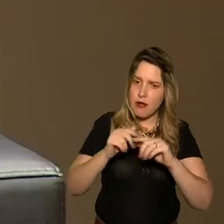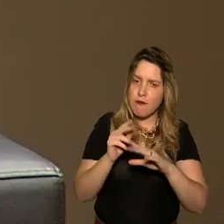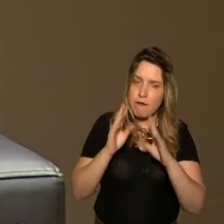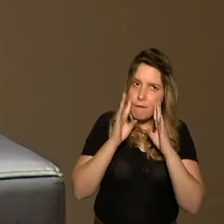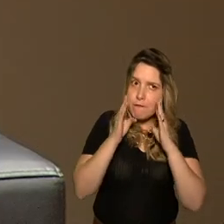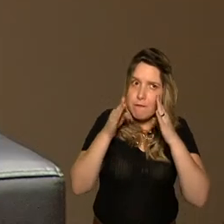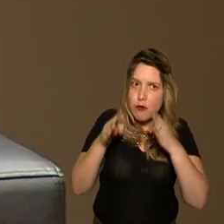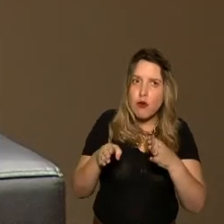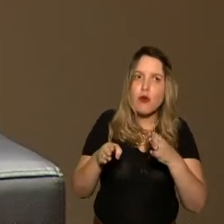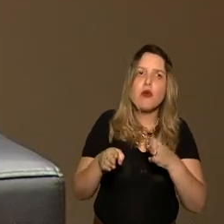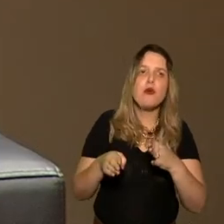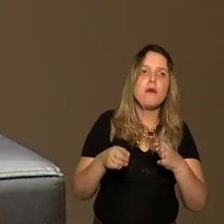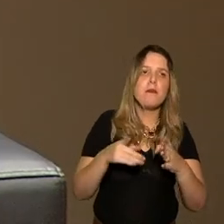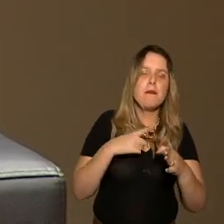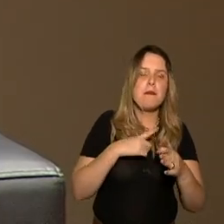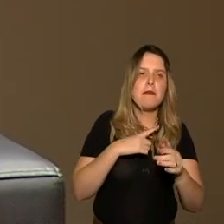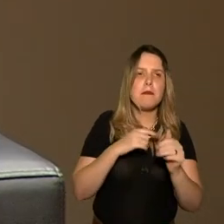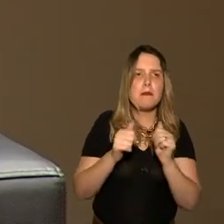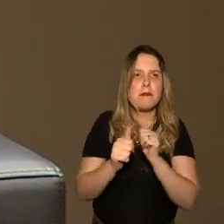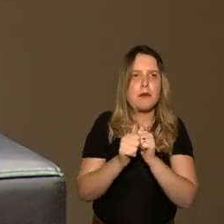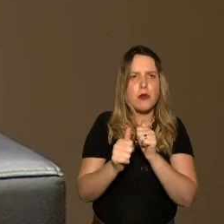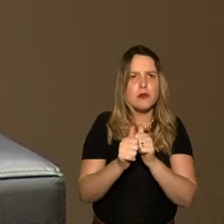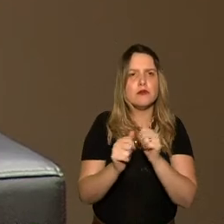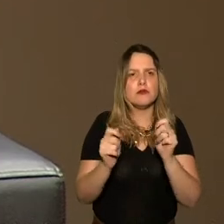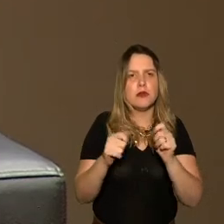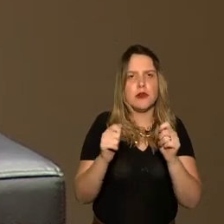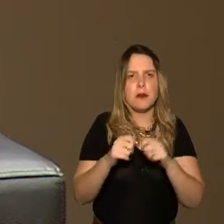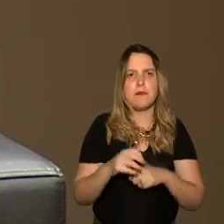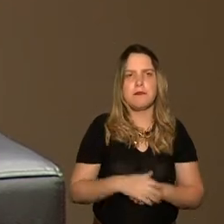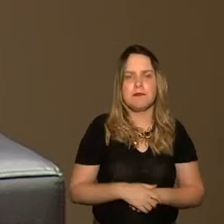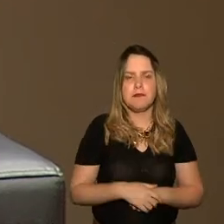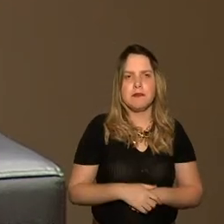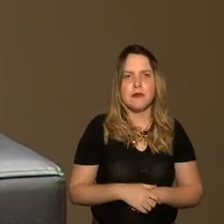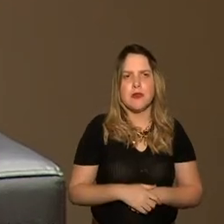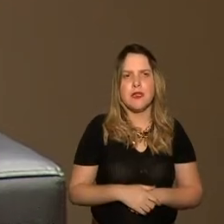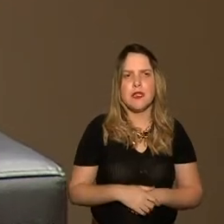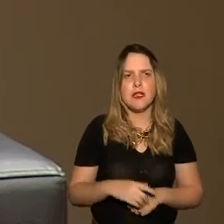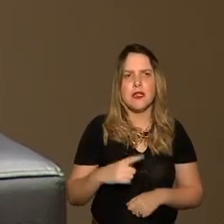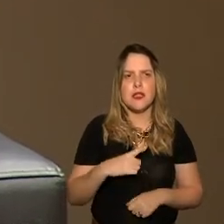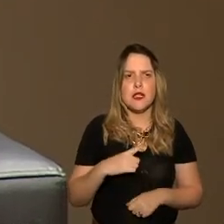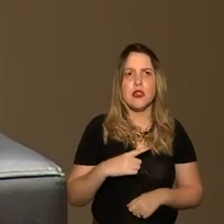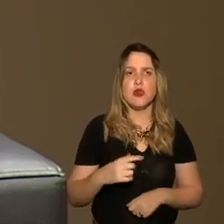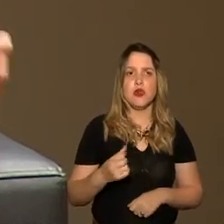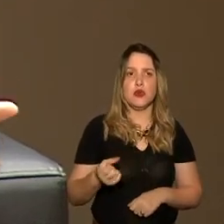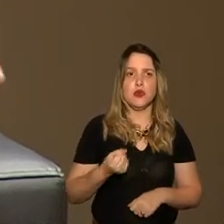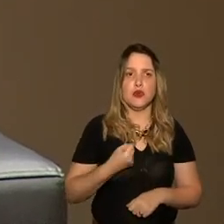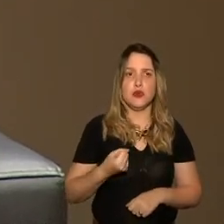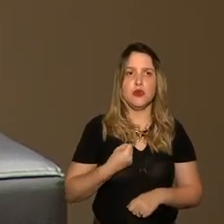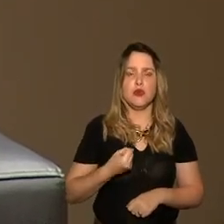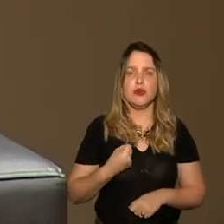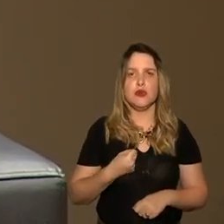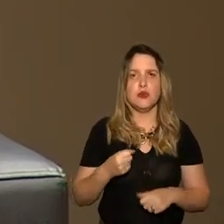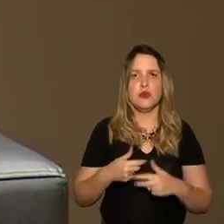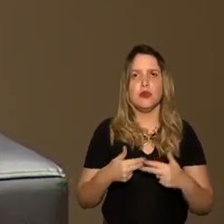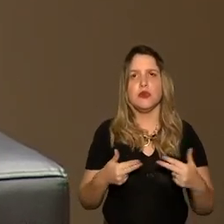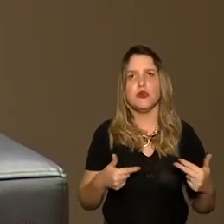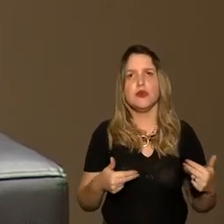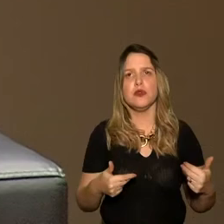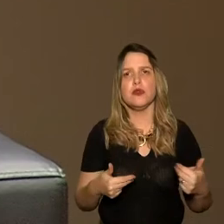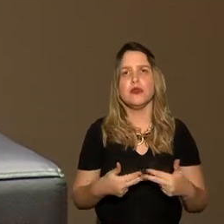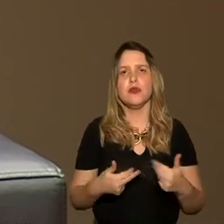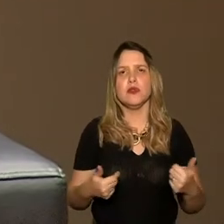claro que também existem muita diferenças entre o ensino público né ensino privado as regiões